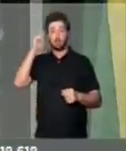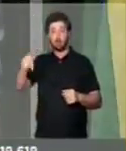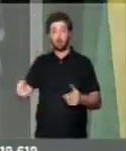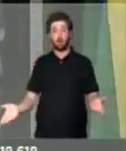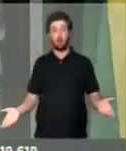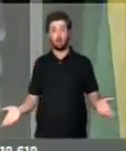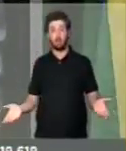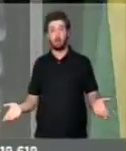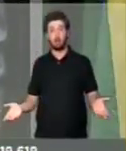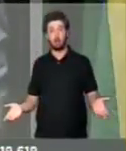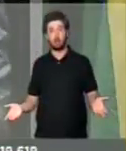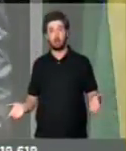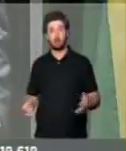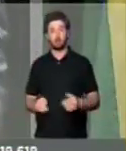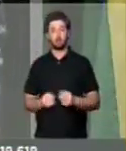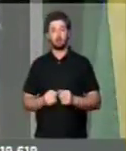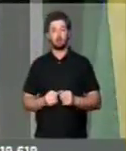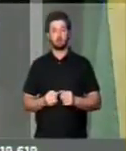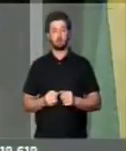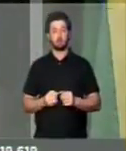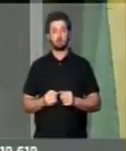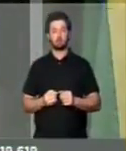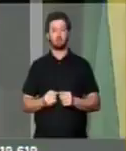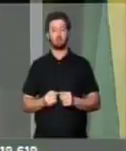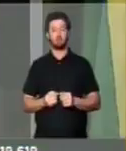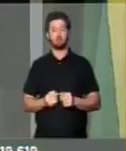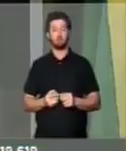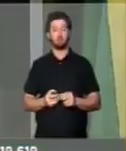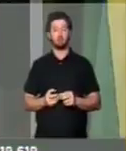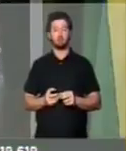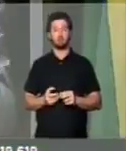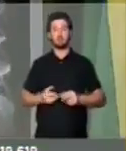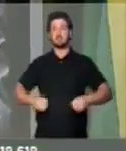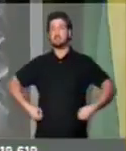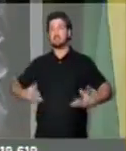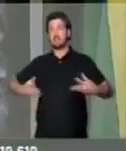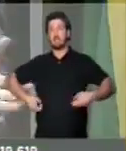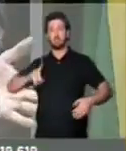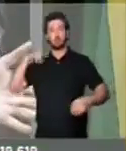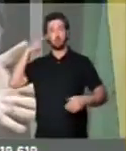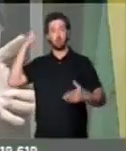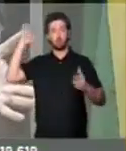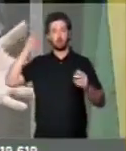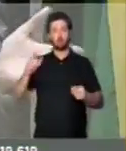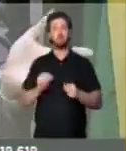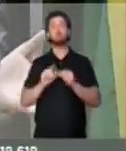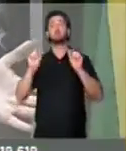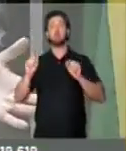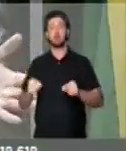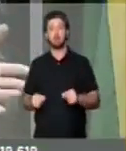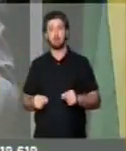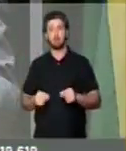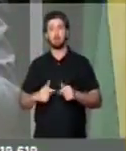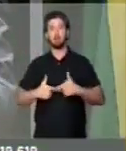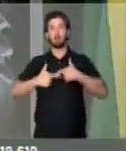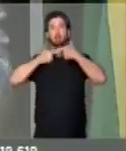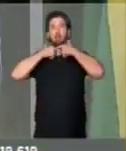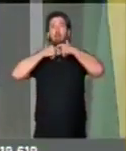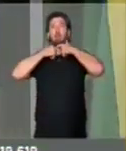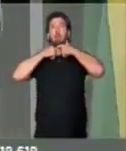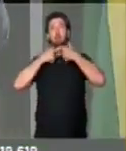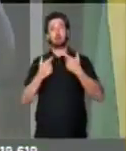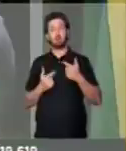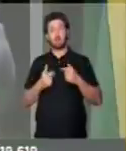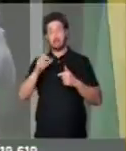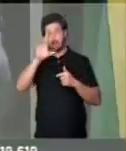mandou. E esse gasto desenfreado levou em quê? Levou em recessão,